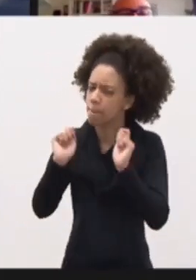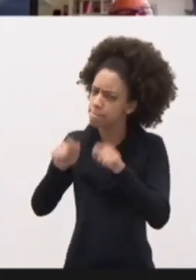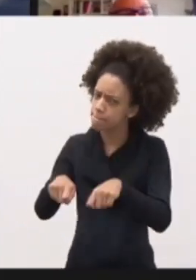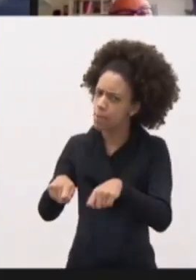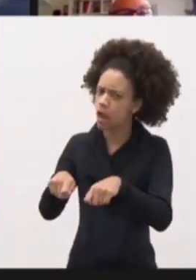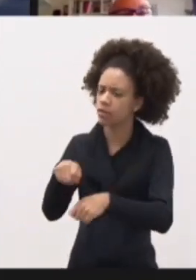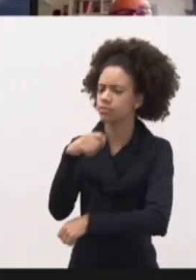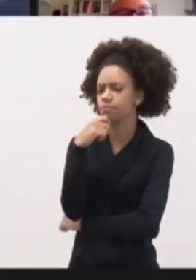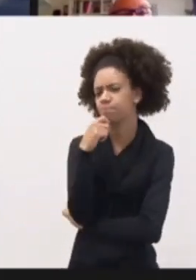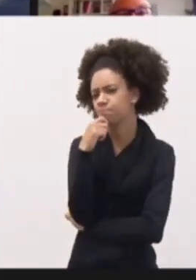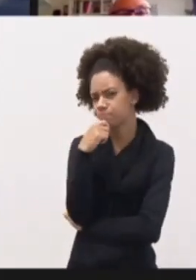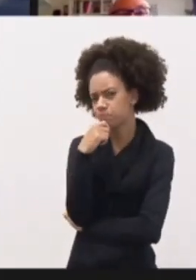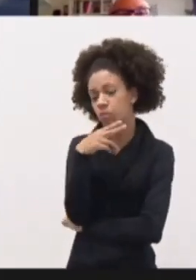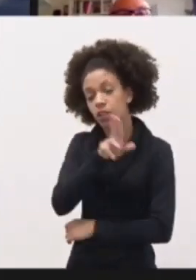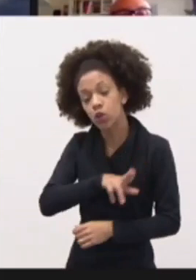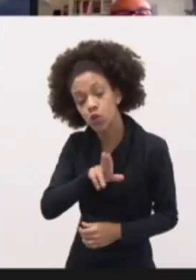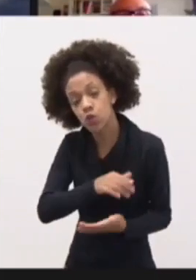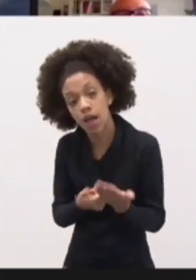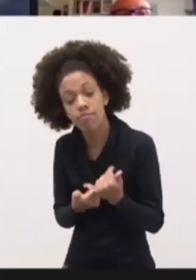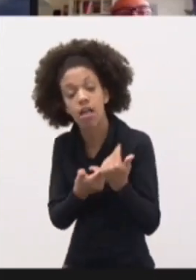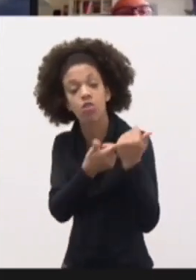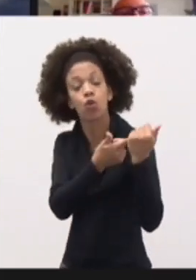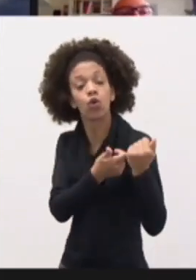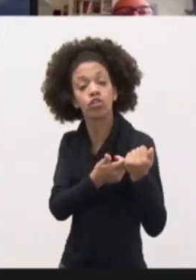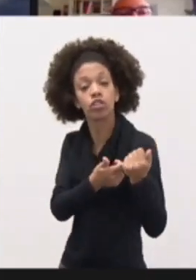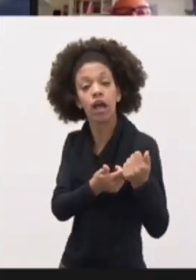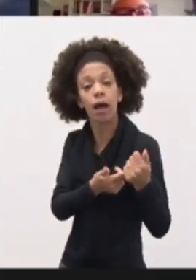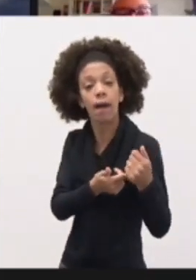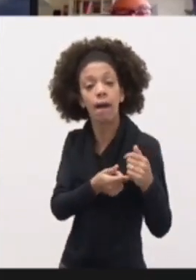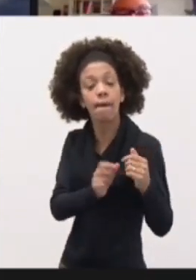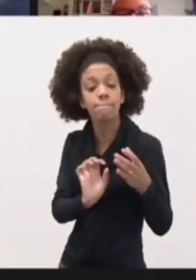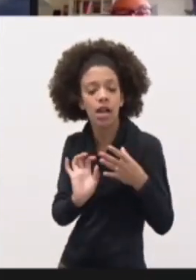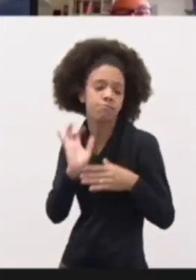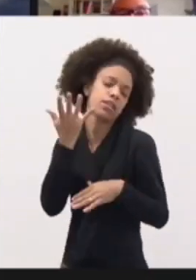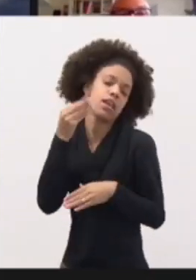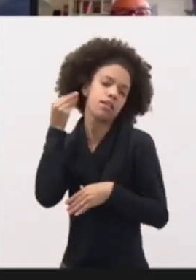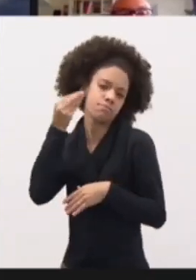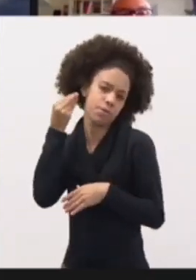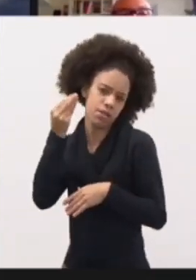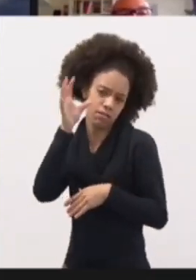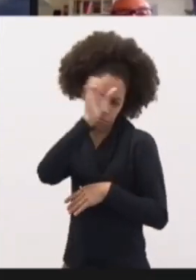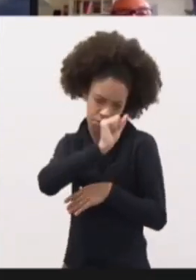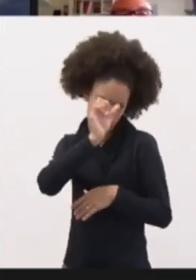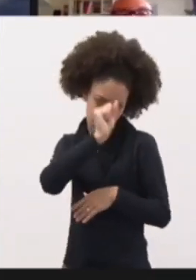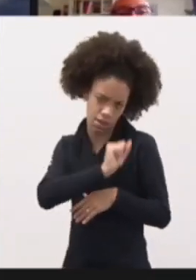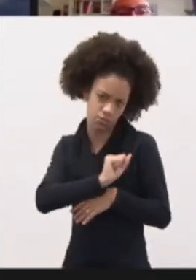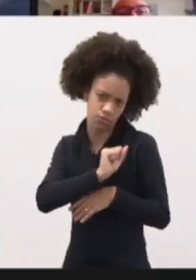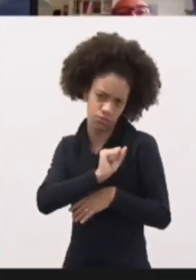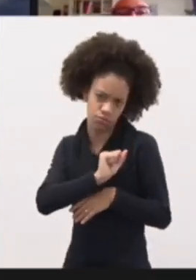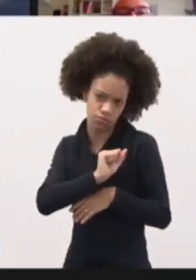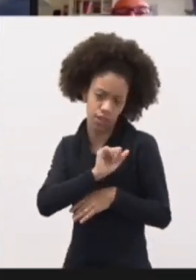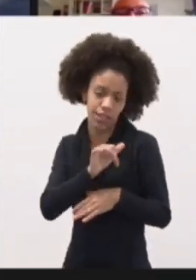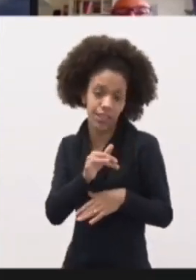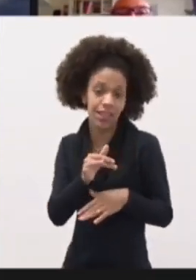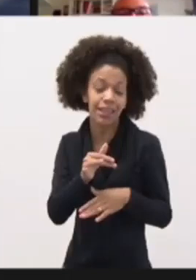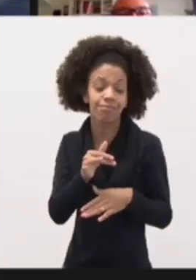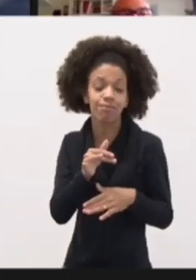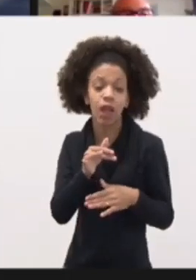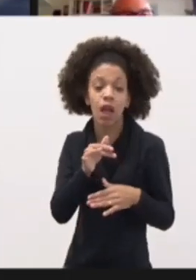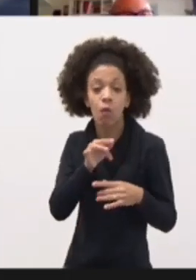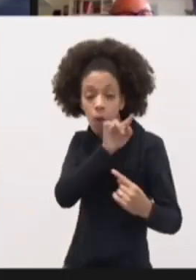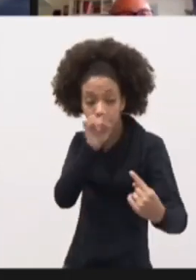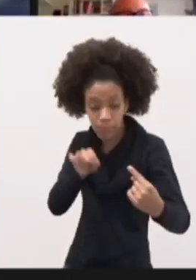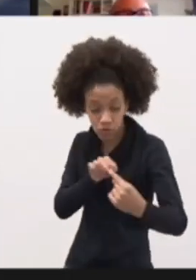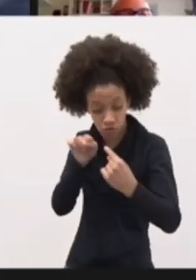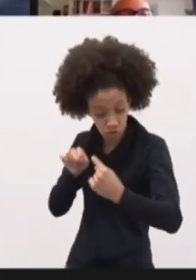quando ela foi capaz de utilizar a tecnologia para criar experiências de aprendizagem que atendam às necessidades de cada